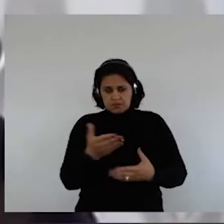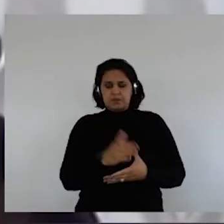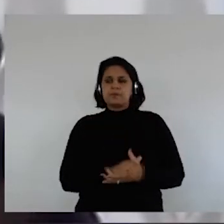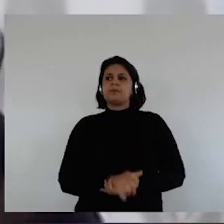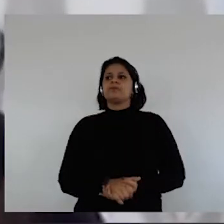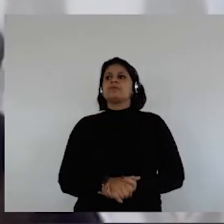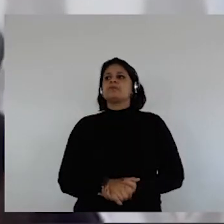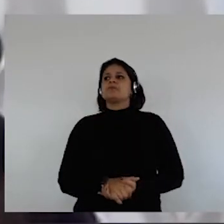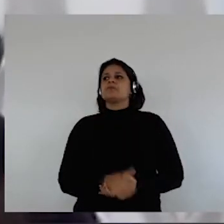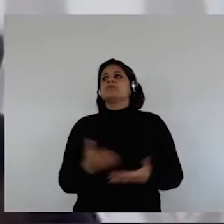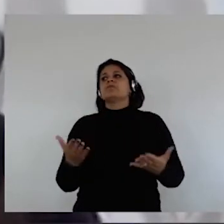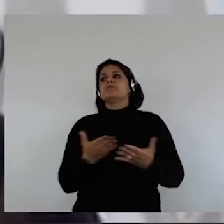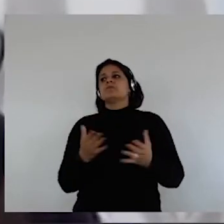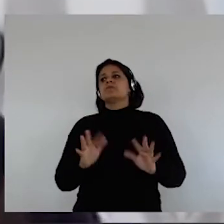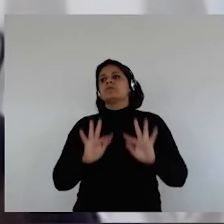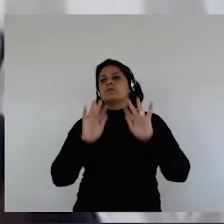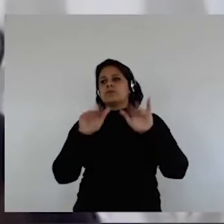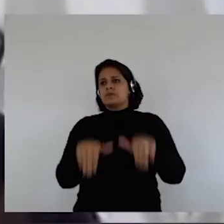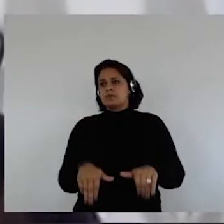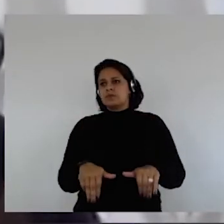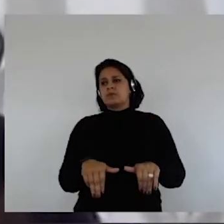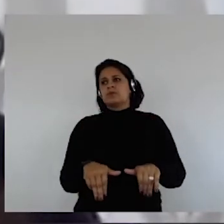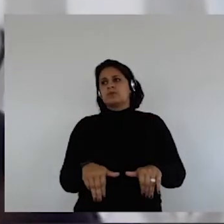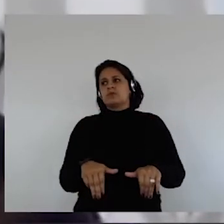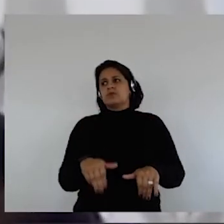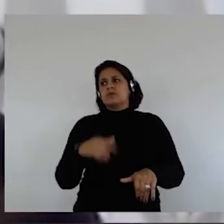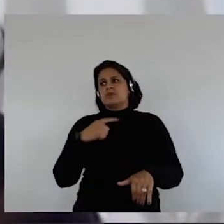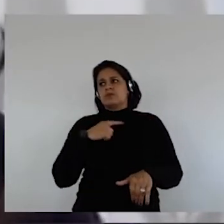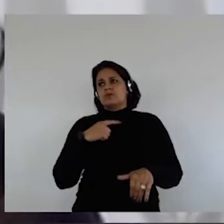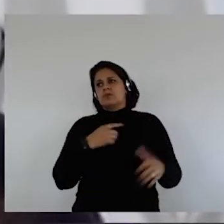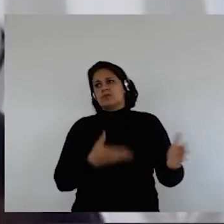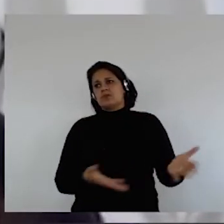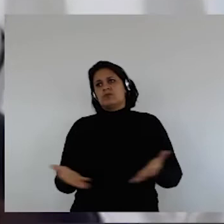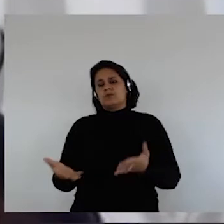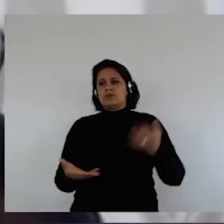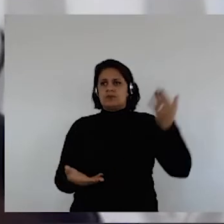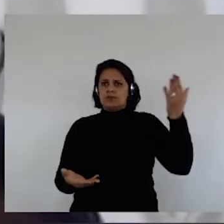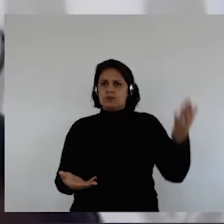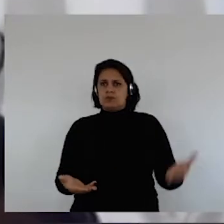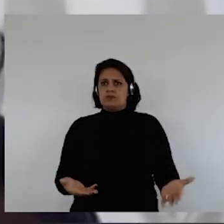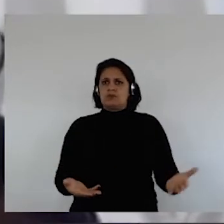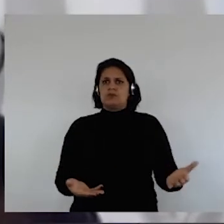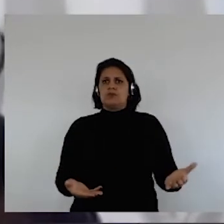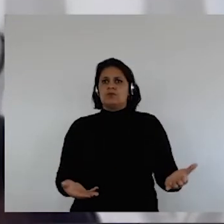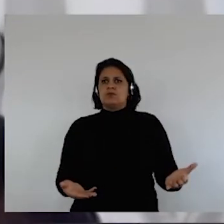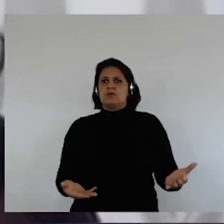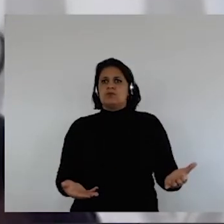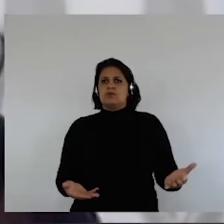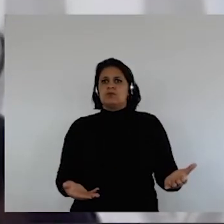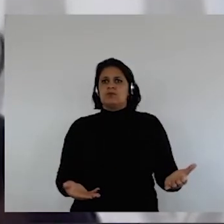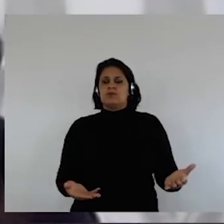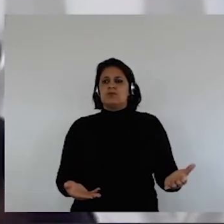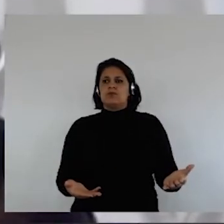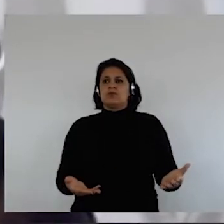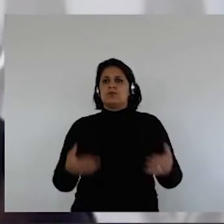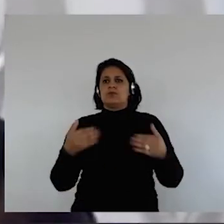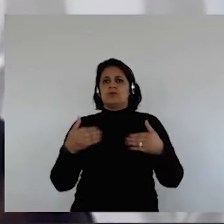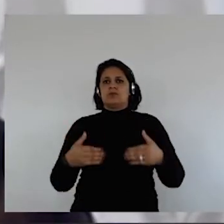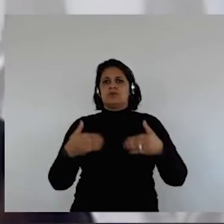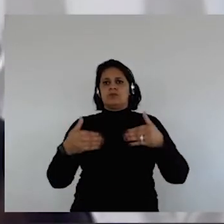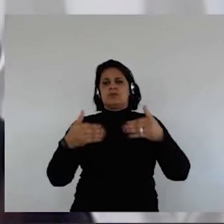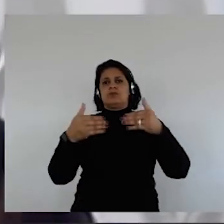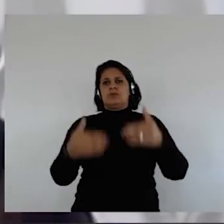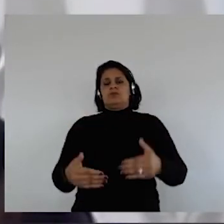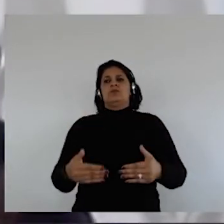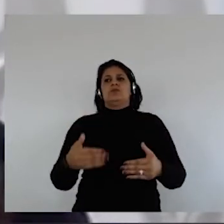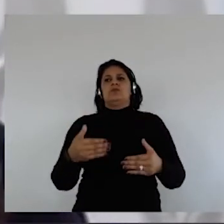explanação. E para finalizar o nosso painel, eu passo a palavra ao ministro do Superior Tribunal de Justiça,